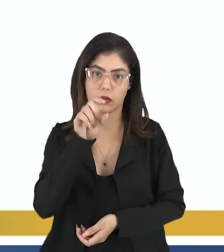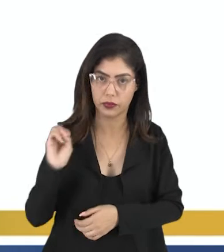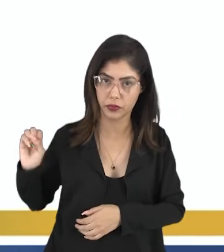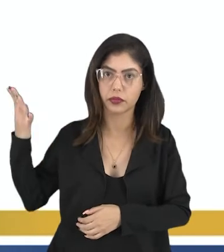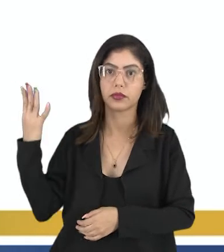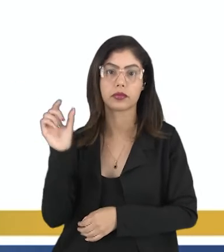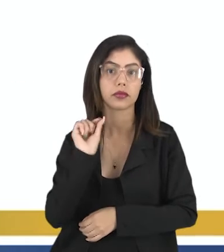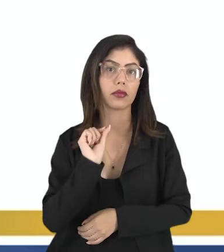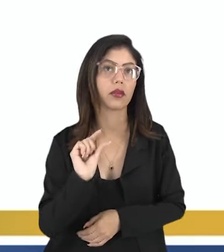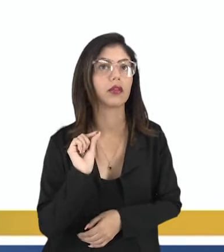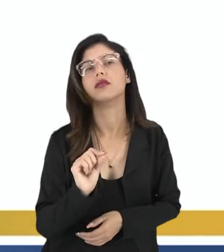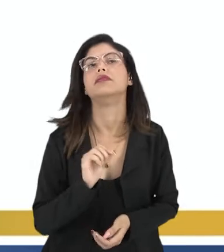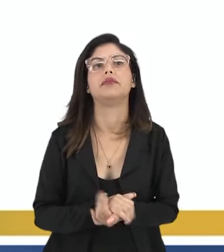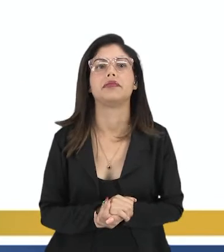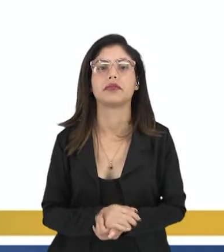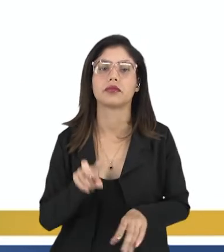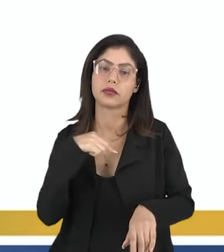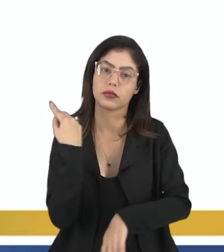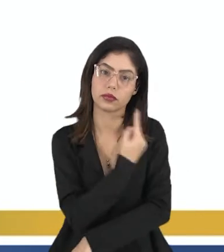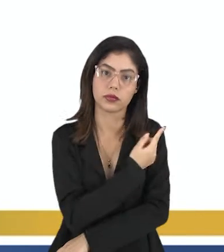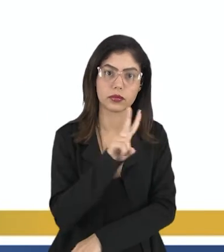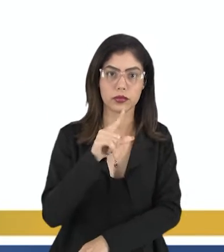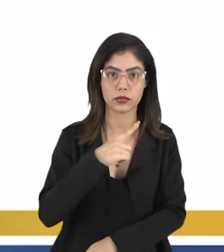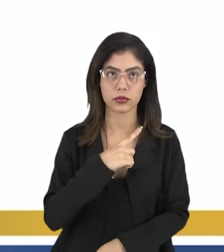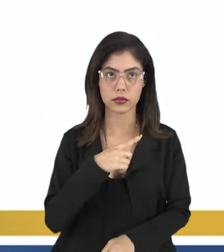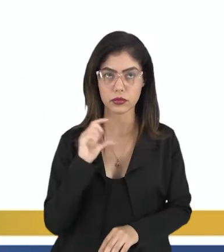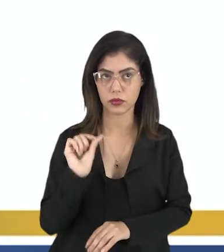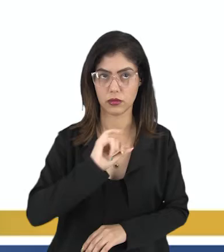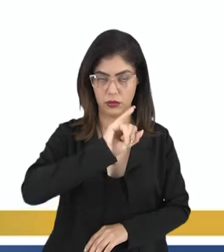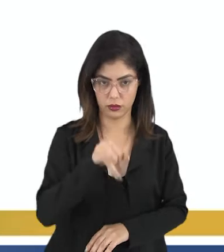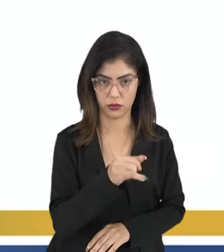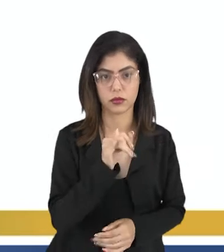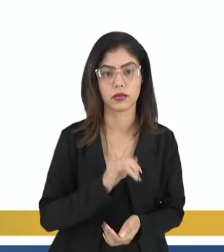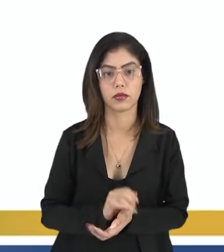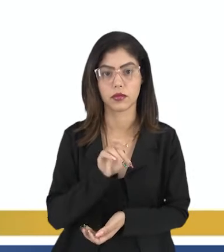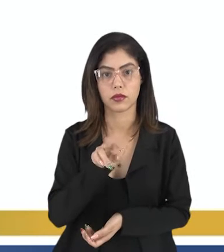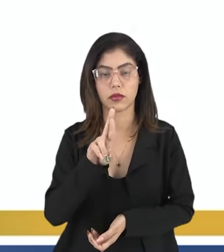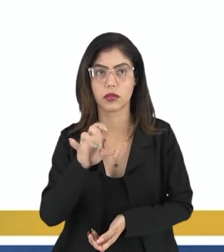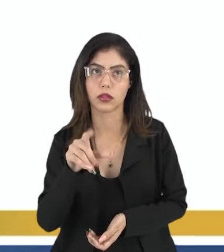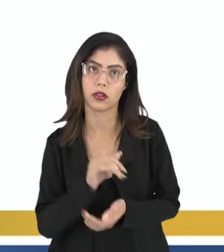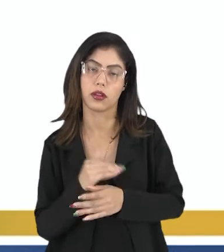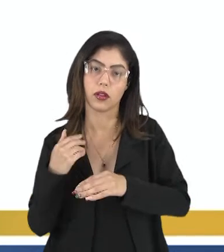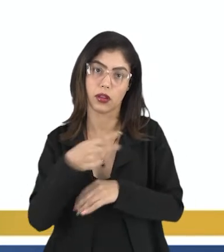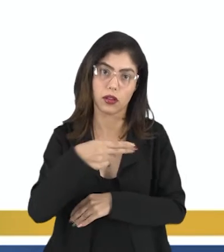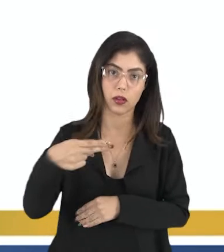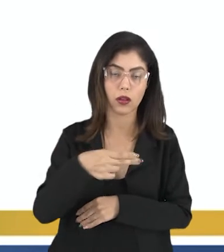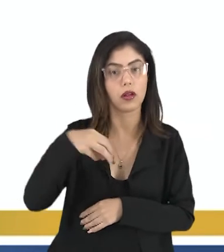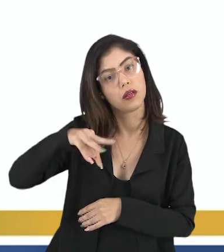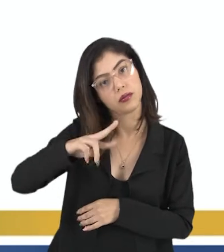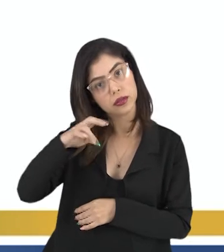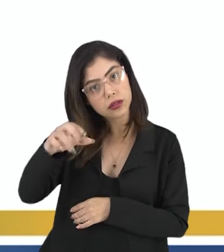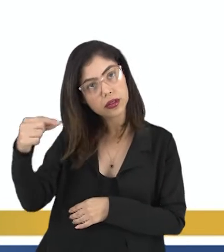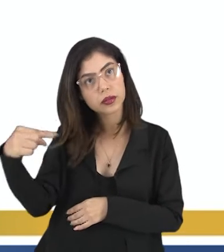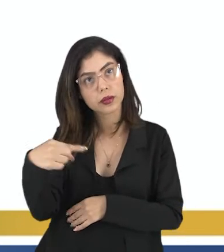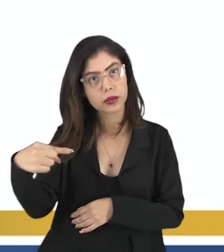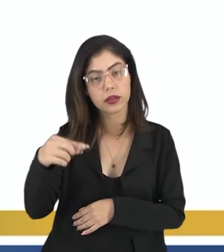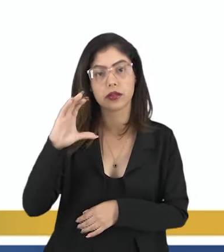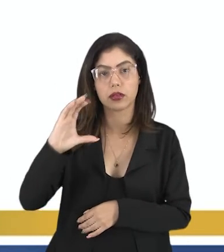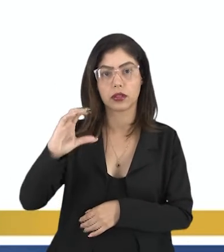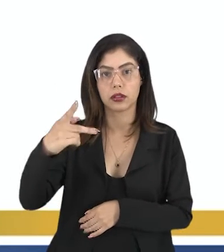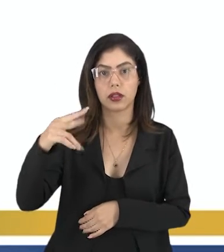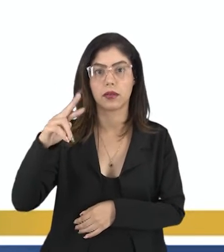nesse caso, nós vamos ter que o juro será igual ao montante menos o